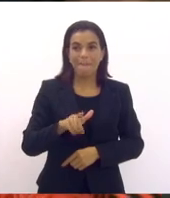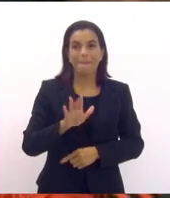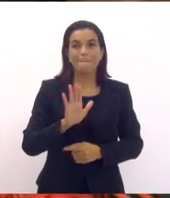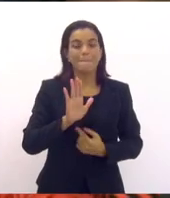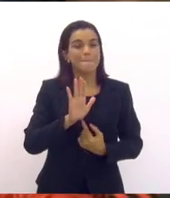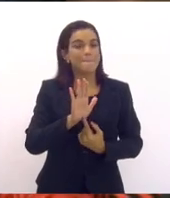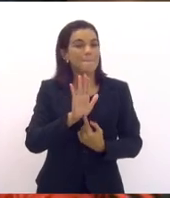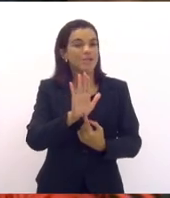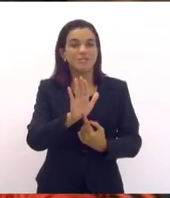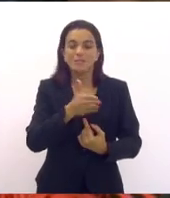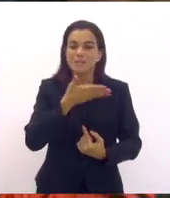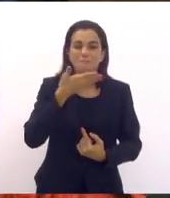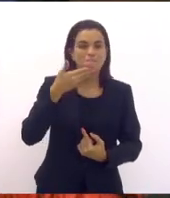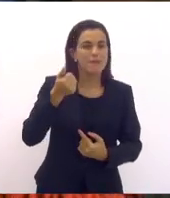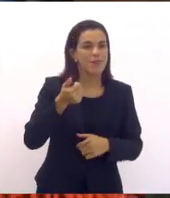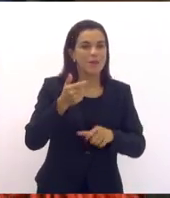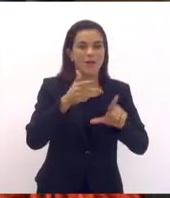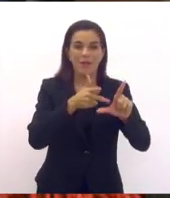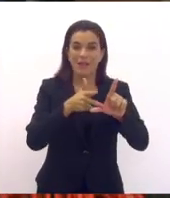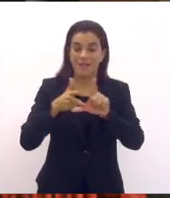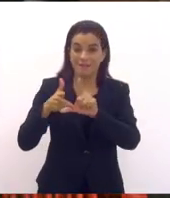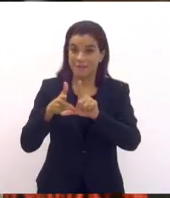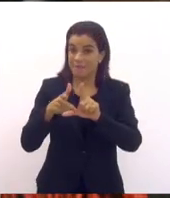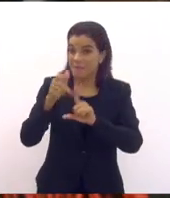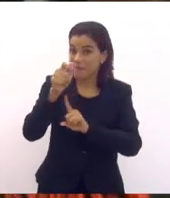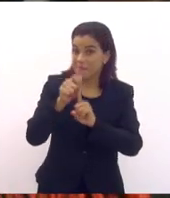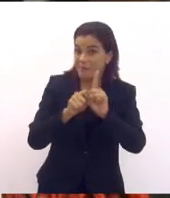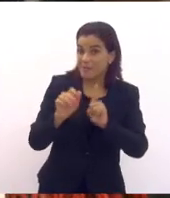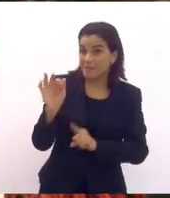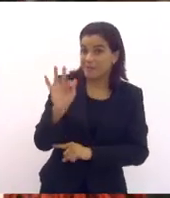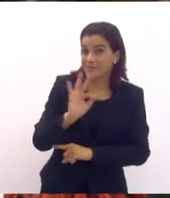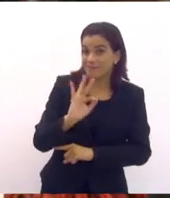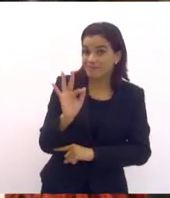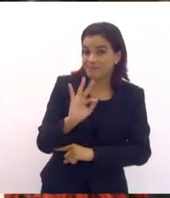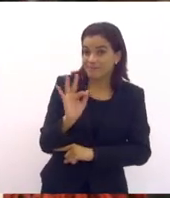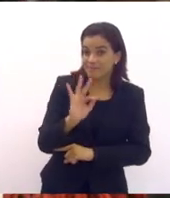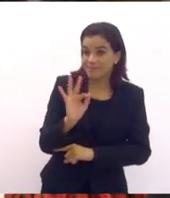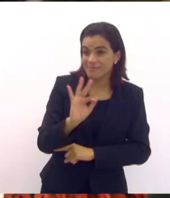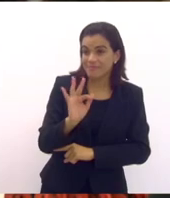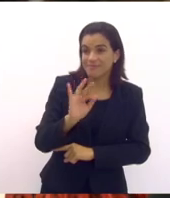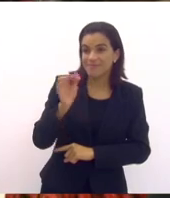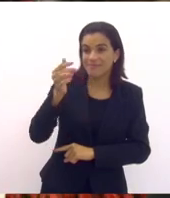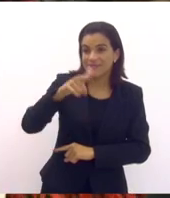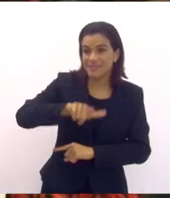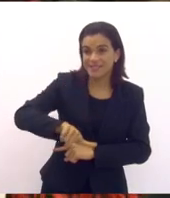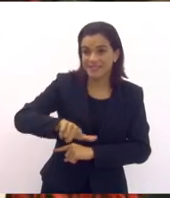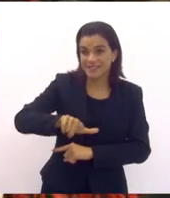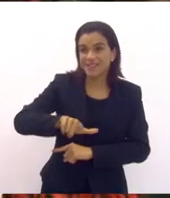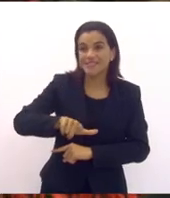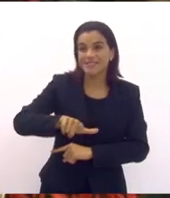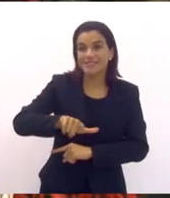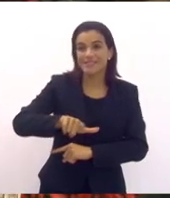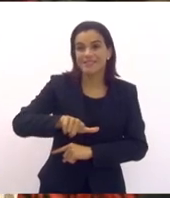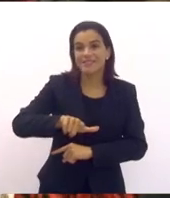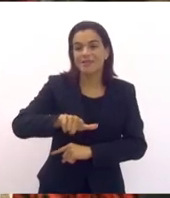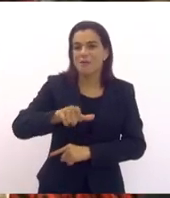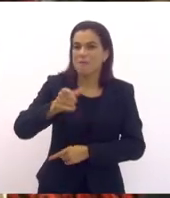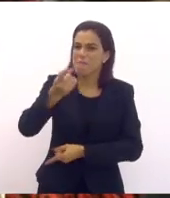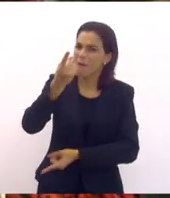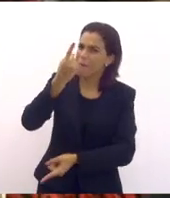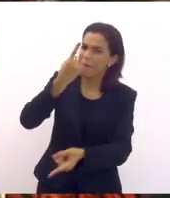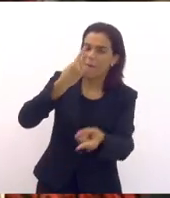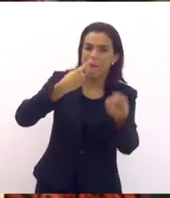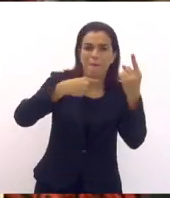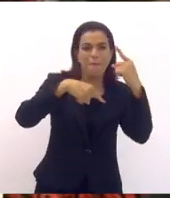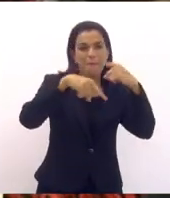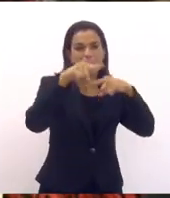melhores lives em fevereiro nós estaremos de volta numa volta Triunfal porque eu não